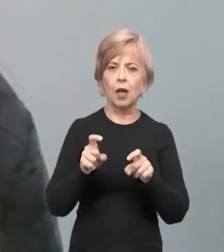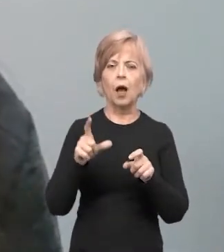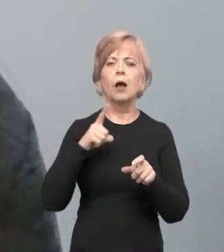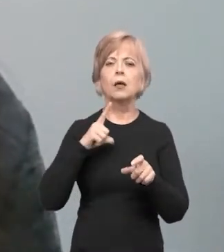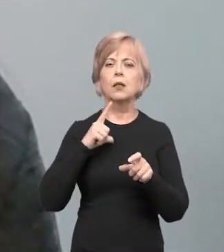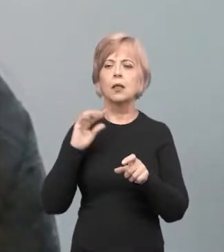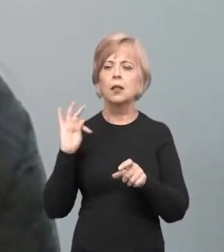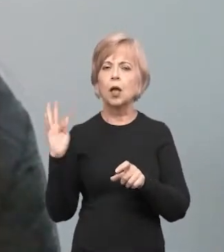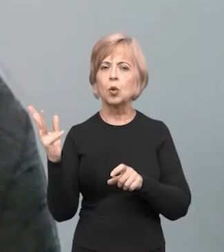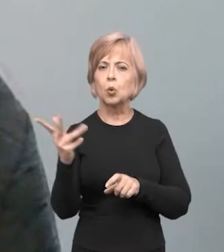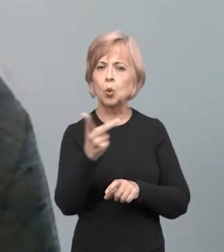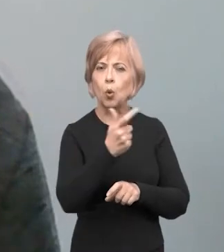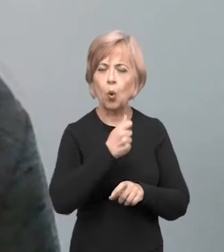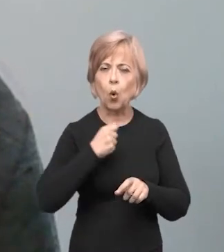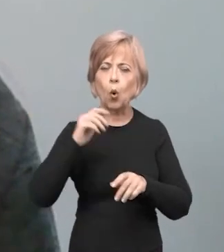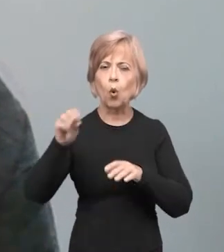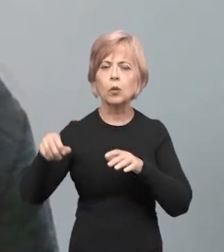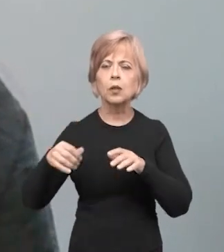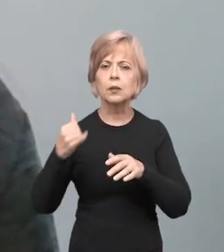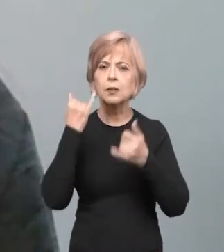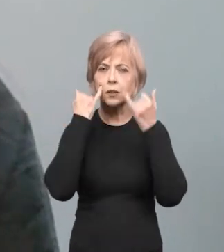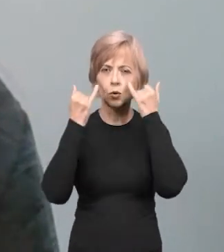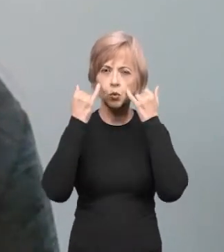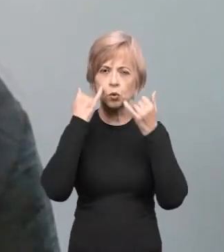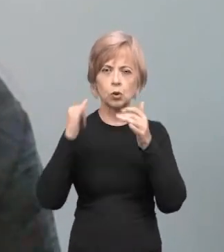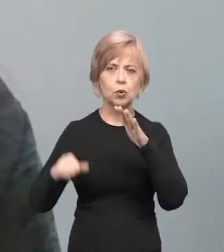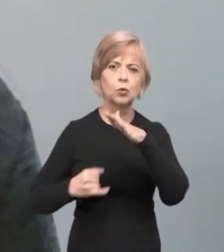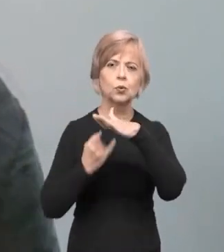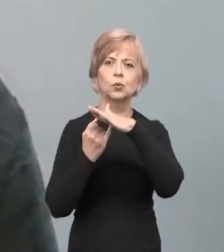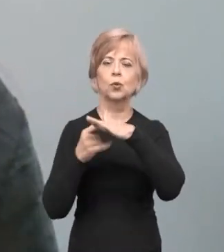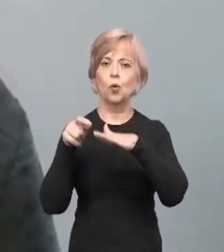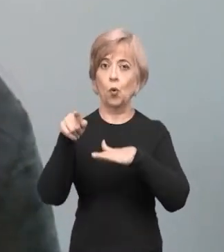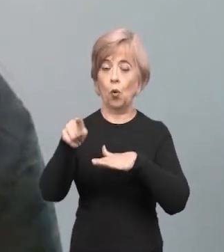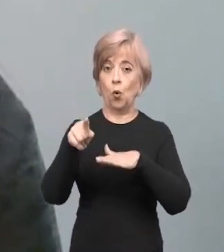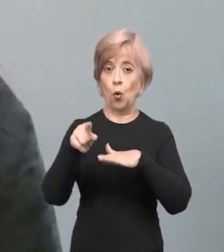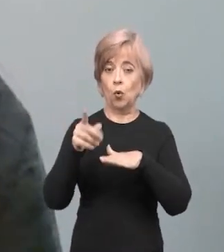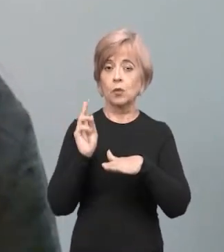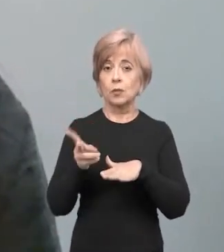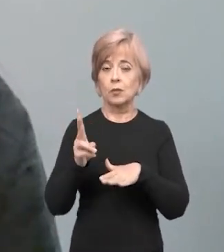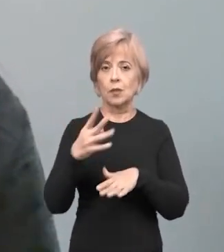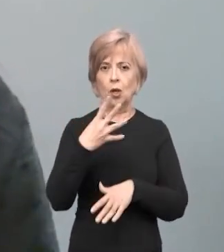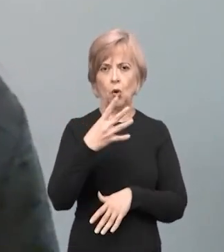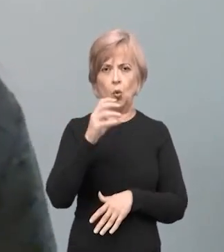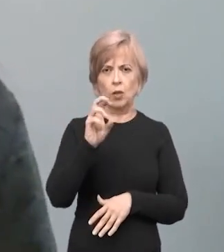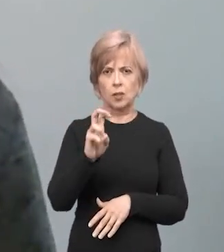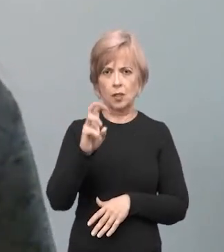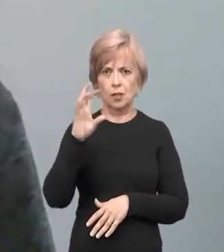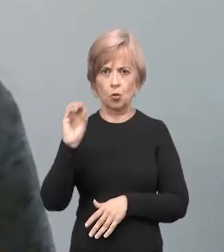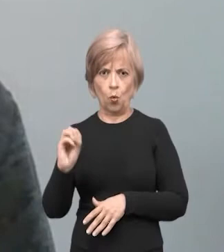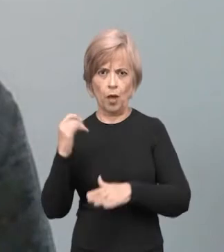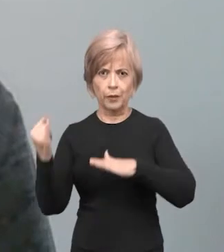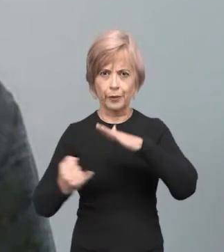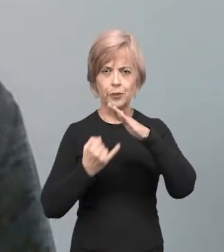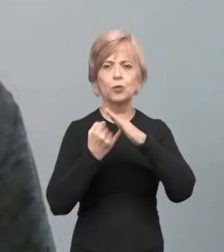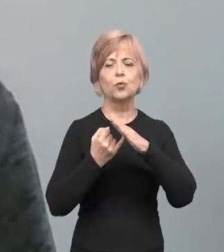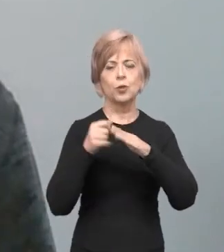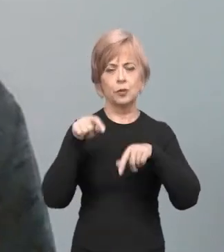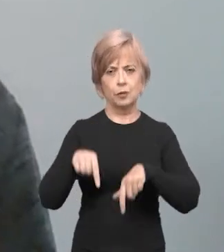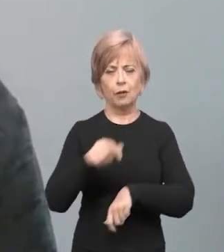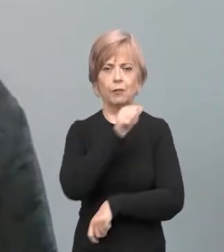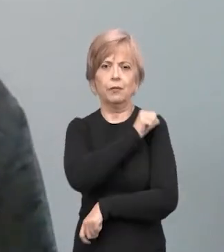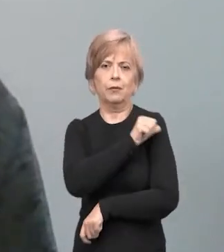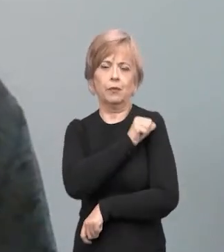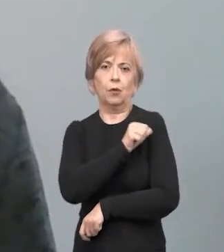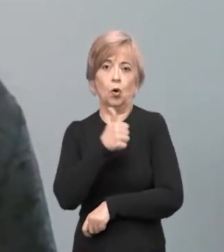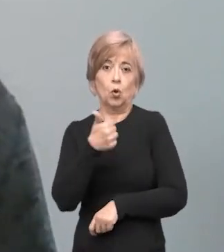computam todas as instituições de longa permanência existentes no Estado, e nós temos hoje cerca de 450 instituições,